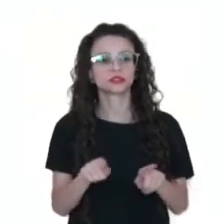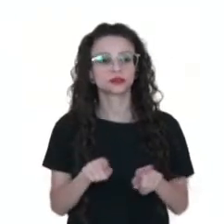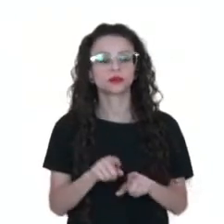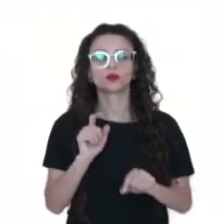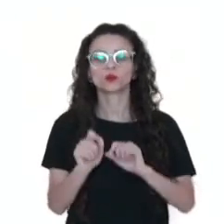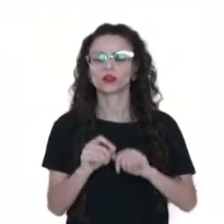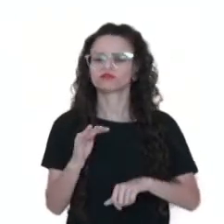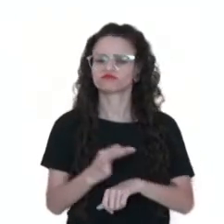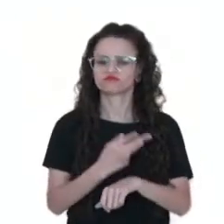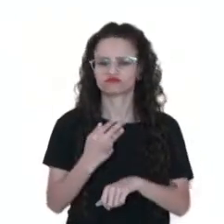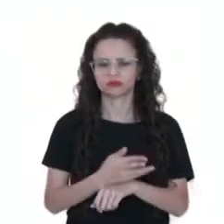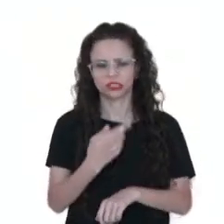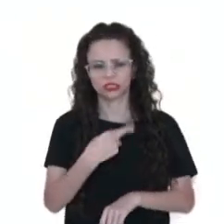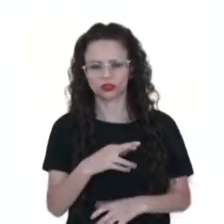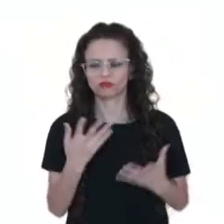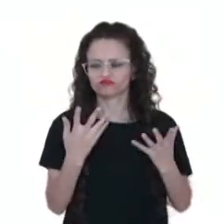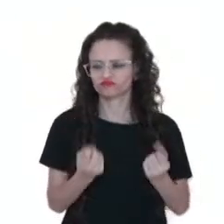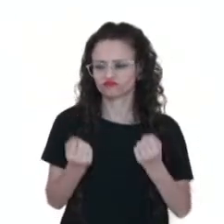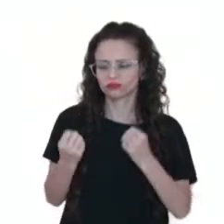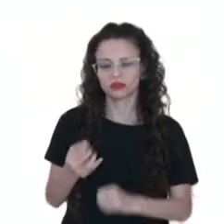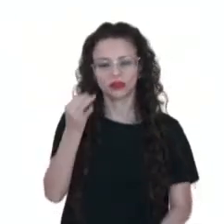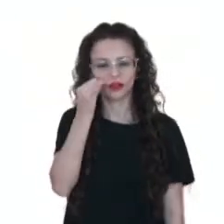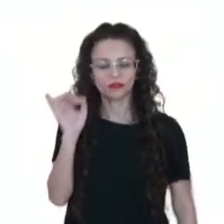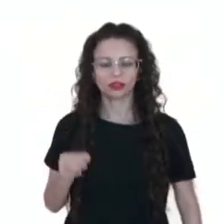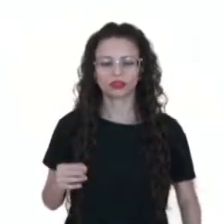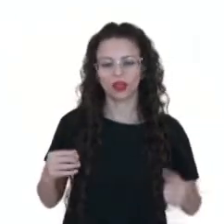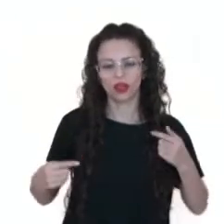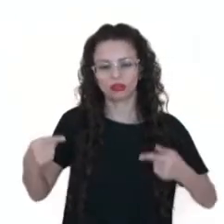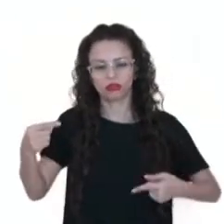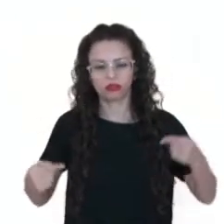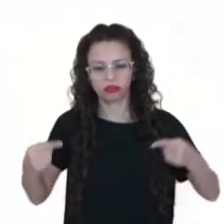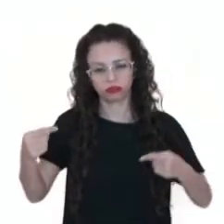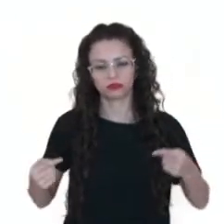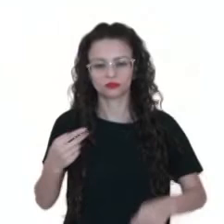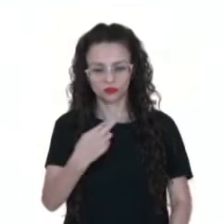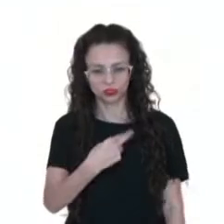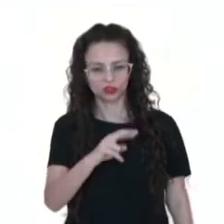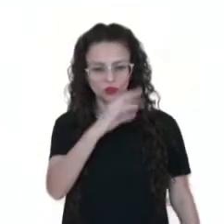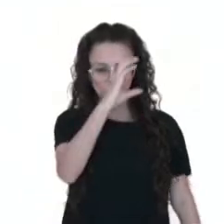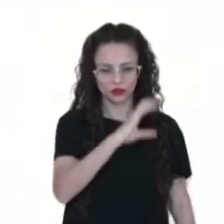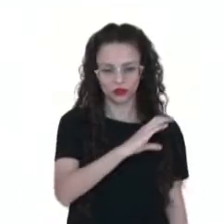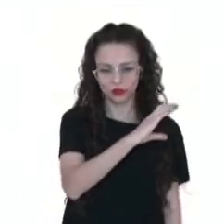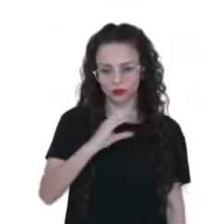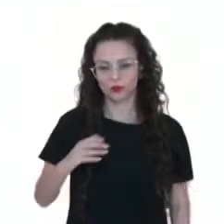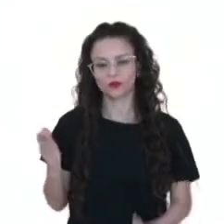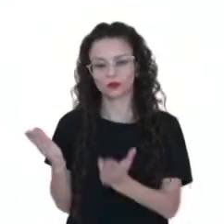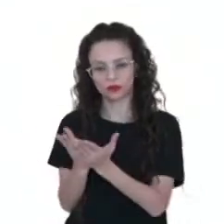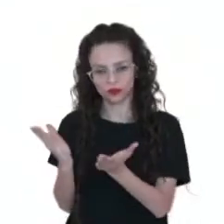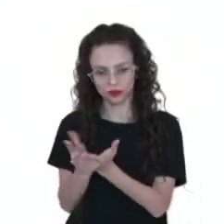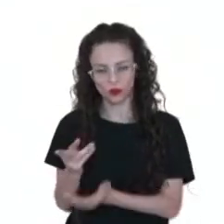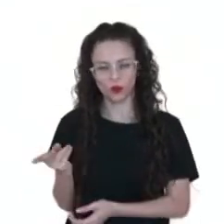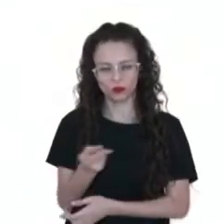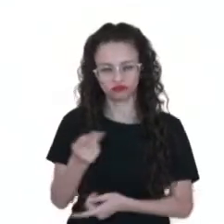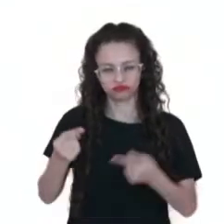evitar possíveis conflitos com os senhores de engenho que eram católicos, né? E os holandeses protestantes. Então